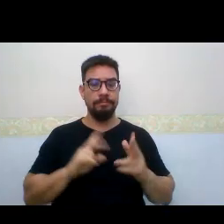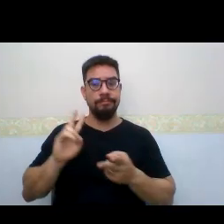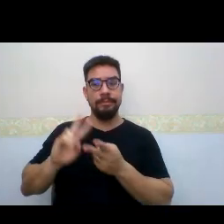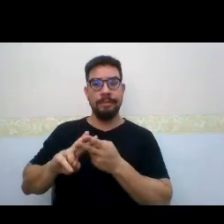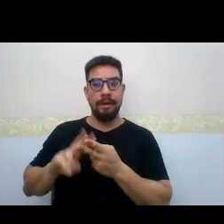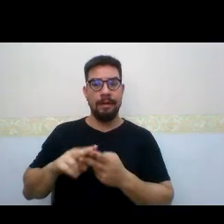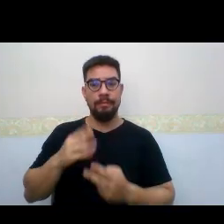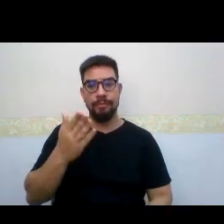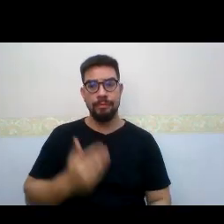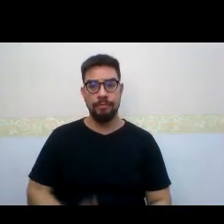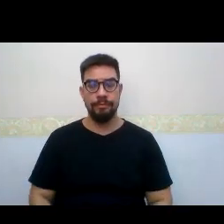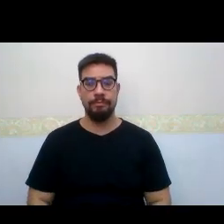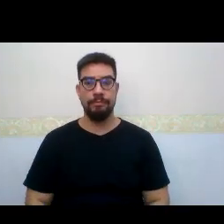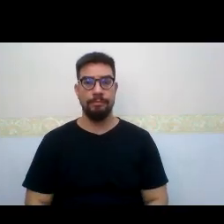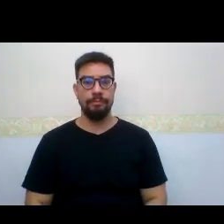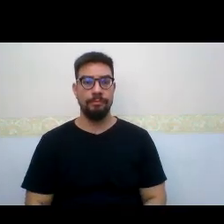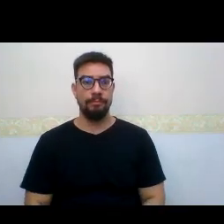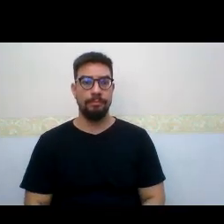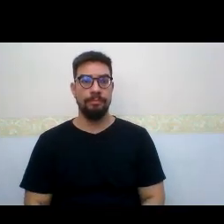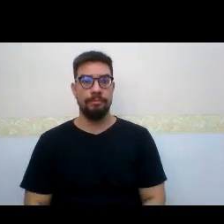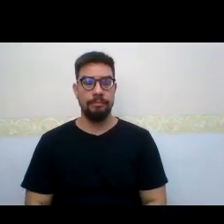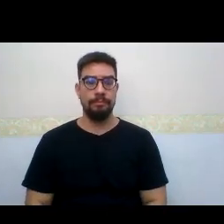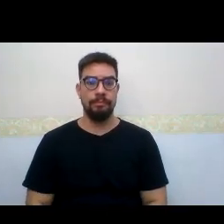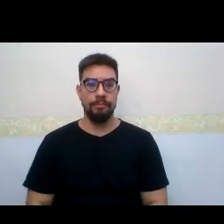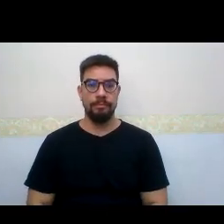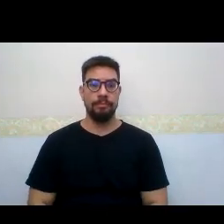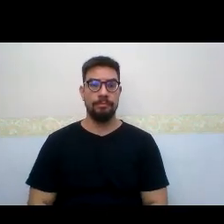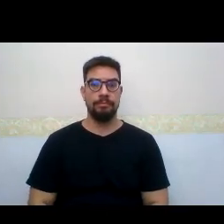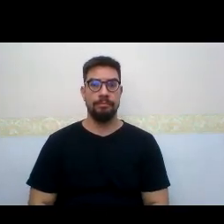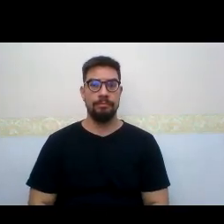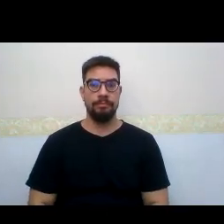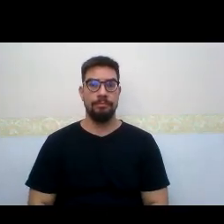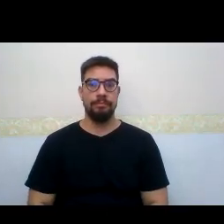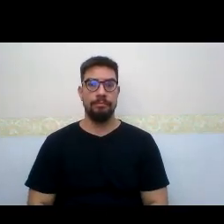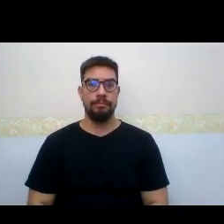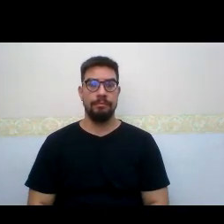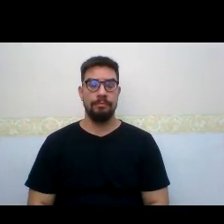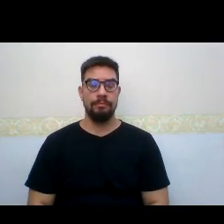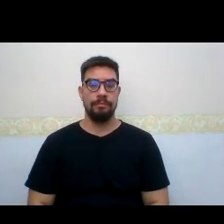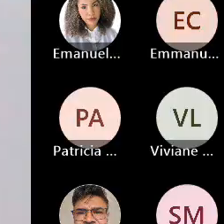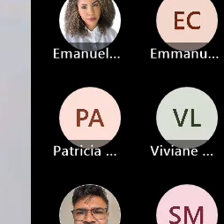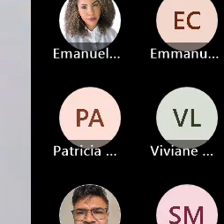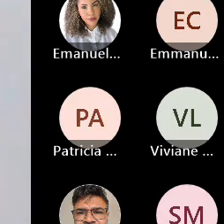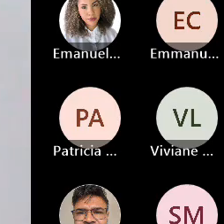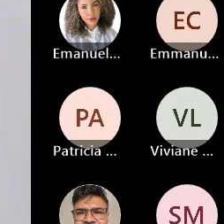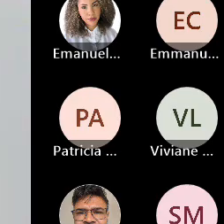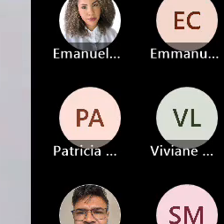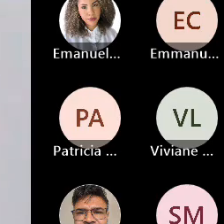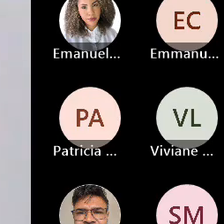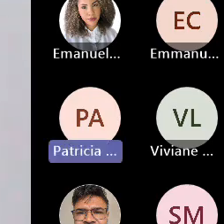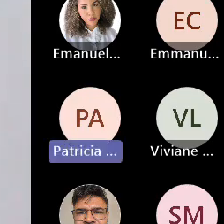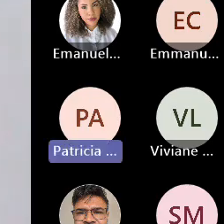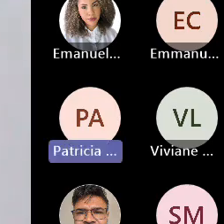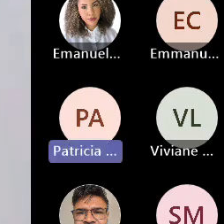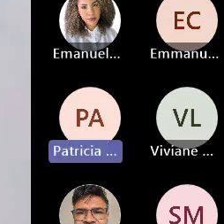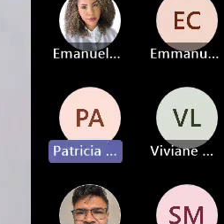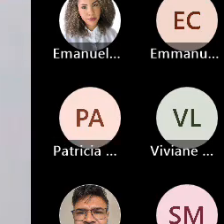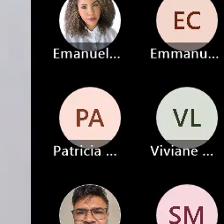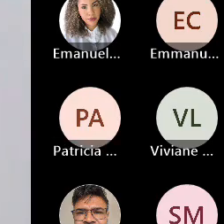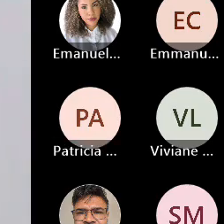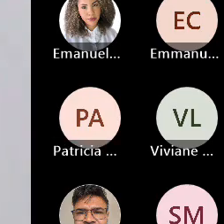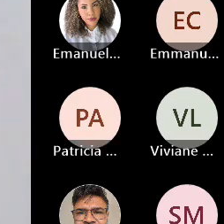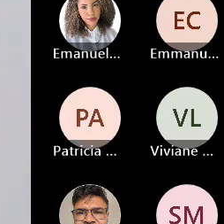ó, travou, e vou até interromper o compartilhamento. Mas vocês viram o caminho, né, que eu fiz para